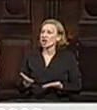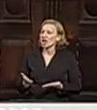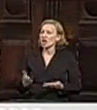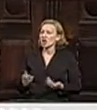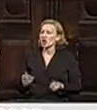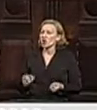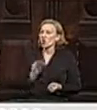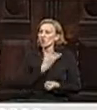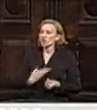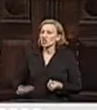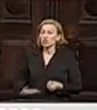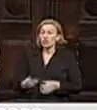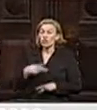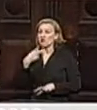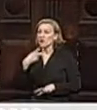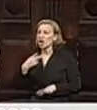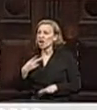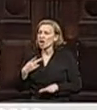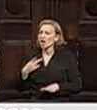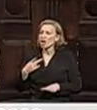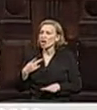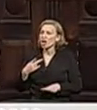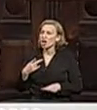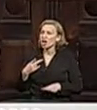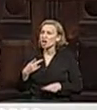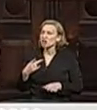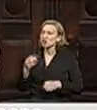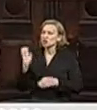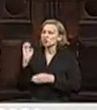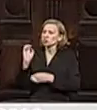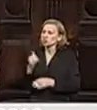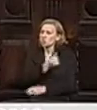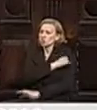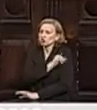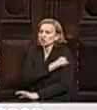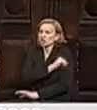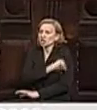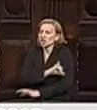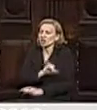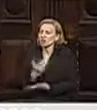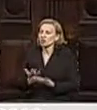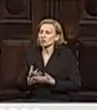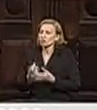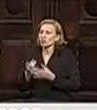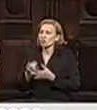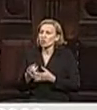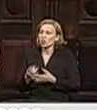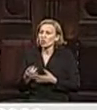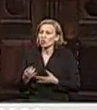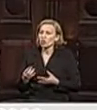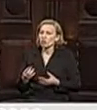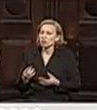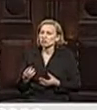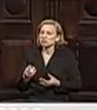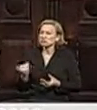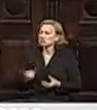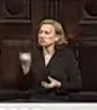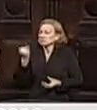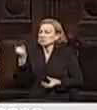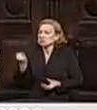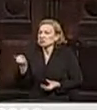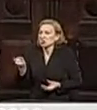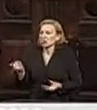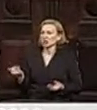Janeiro como um banco trata, ou pior, nem os bancos tratam seus clientes endividados como